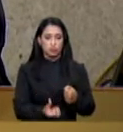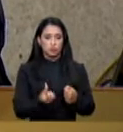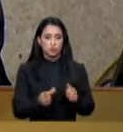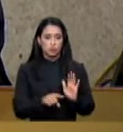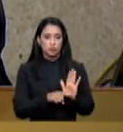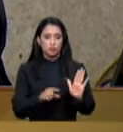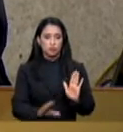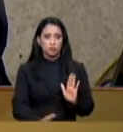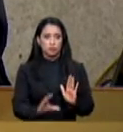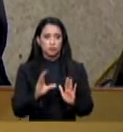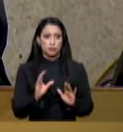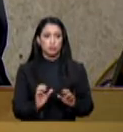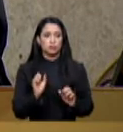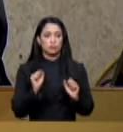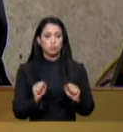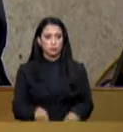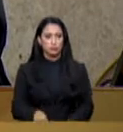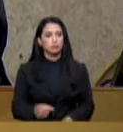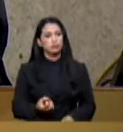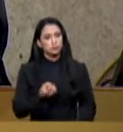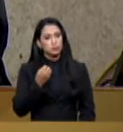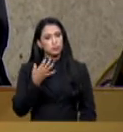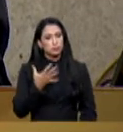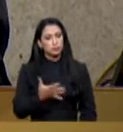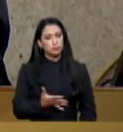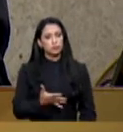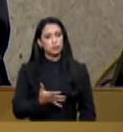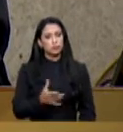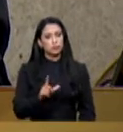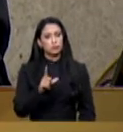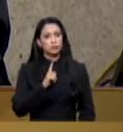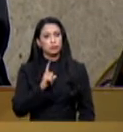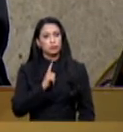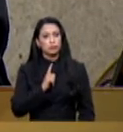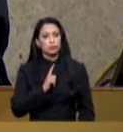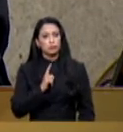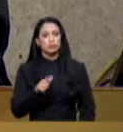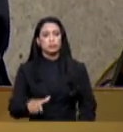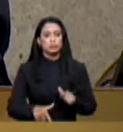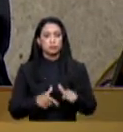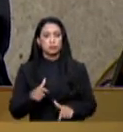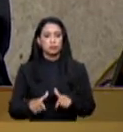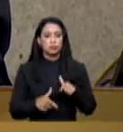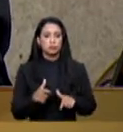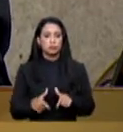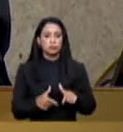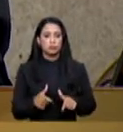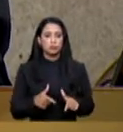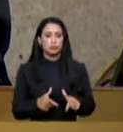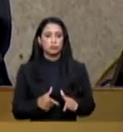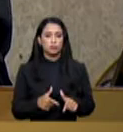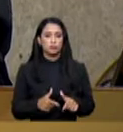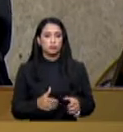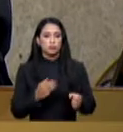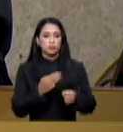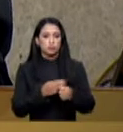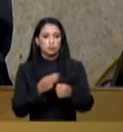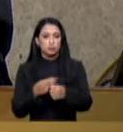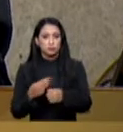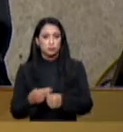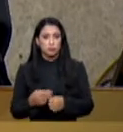C, podem ser benéficos à outorga de serviços que contemplem os subsídios